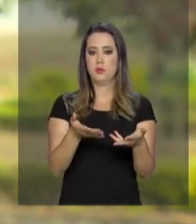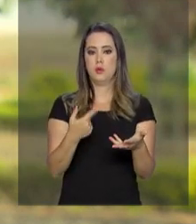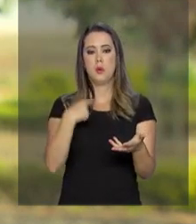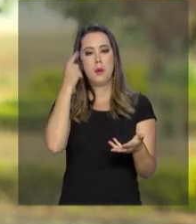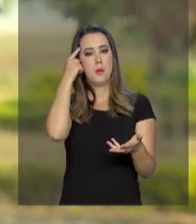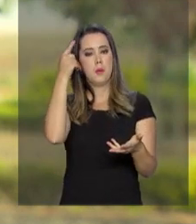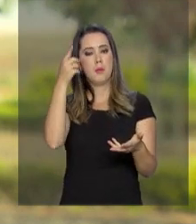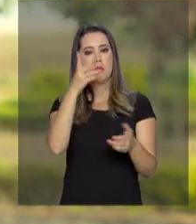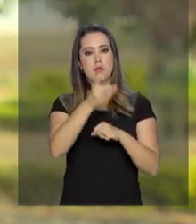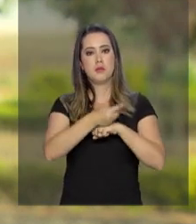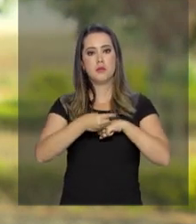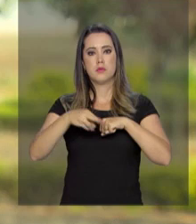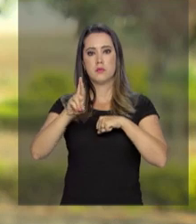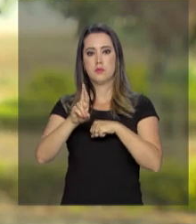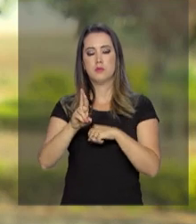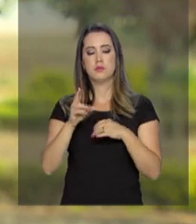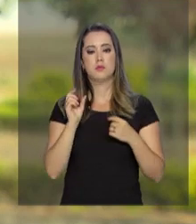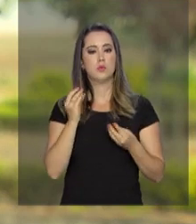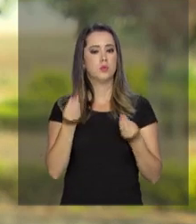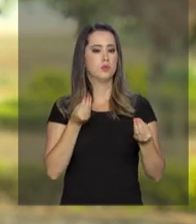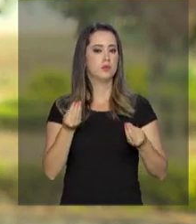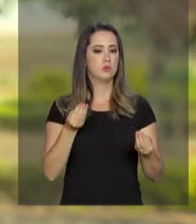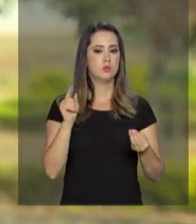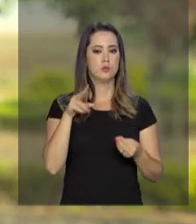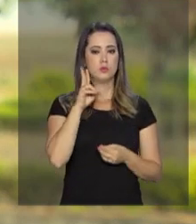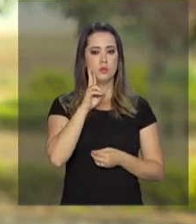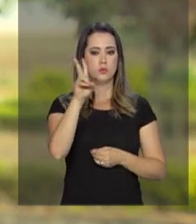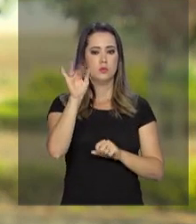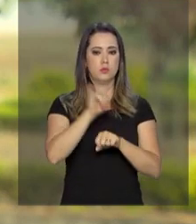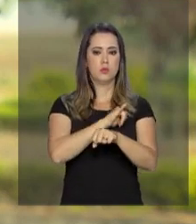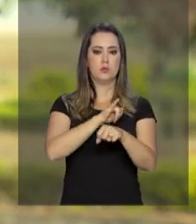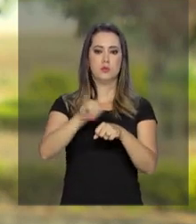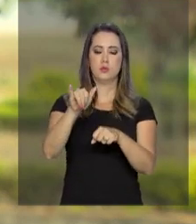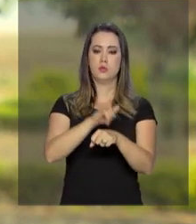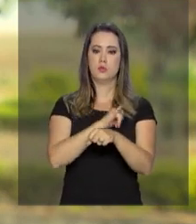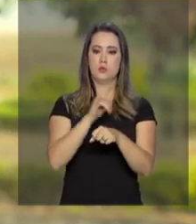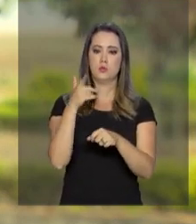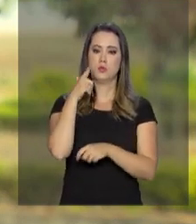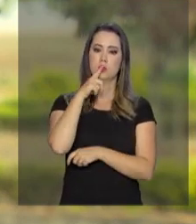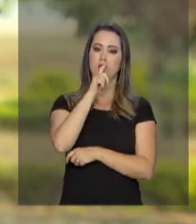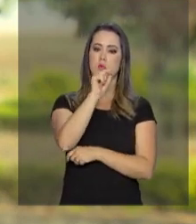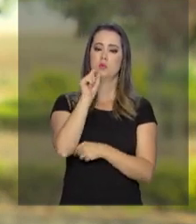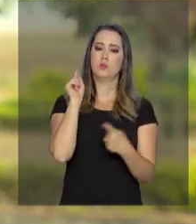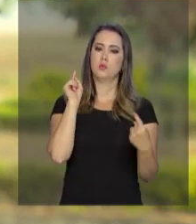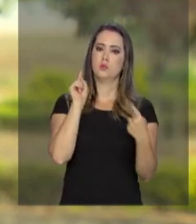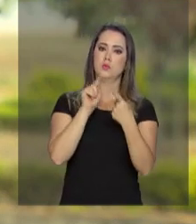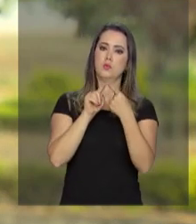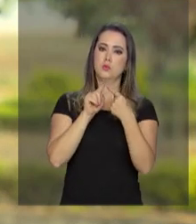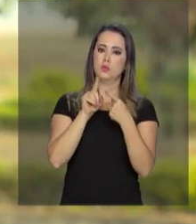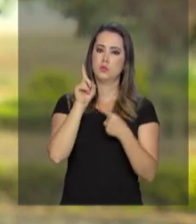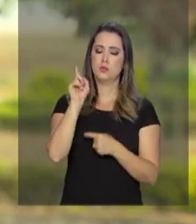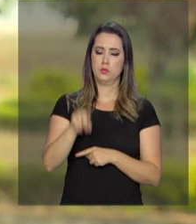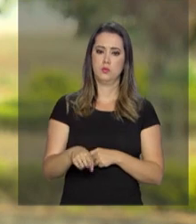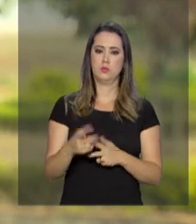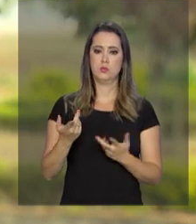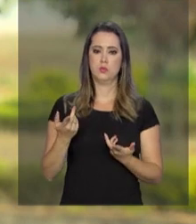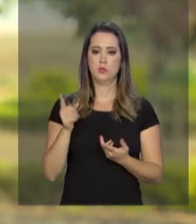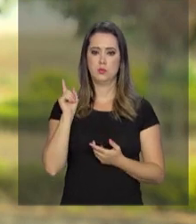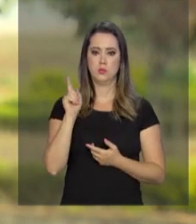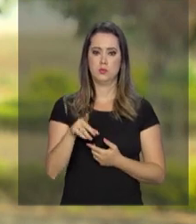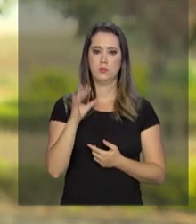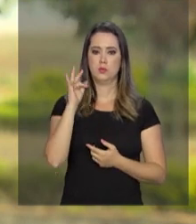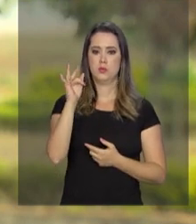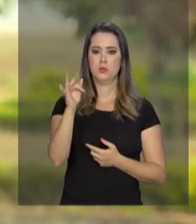pensar no doutorado e como é ver uma estratégia de alcançar esse objetivo que é que